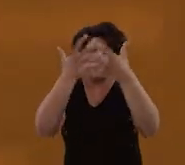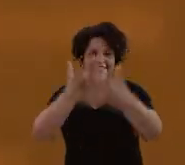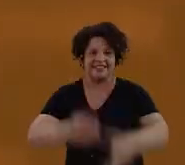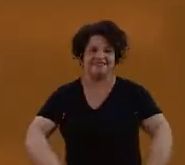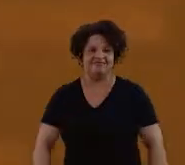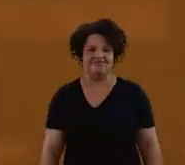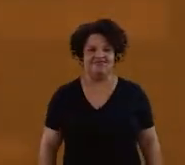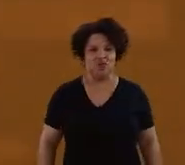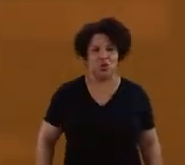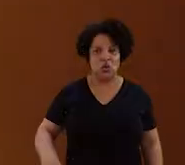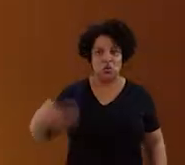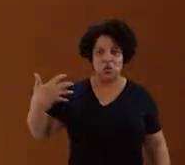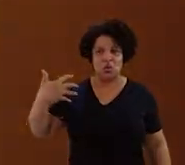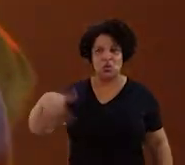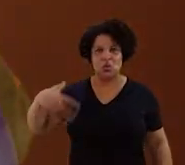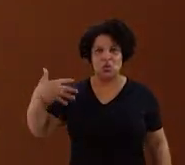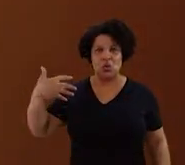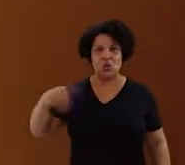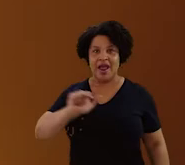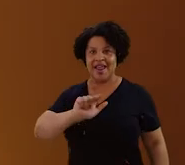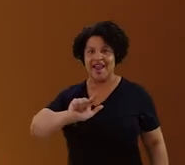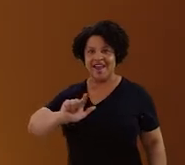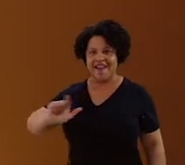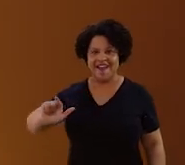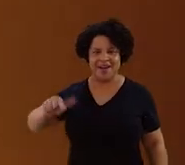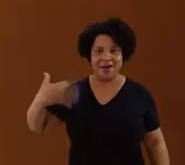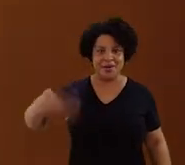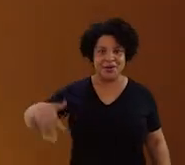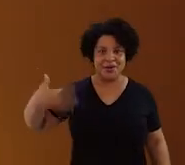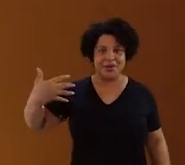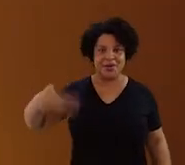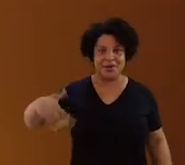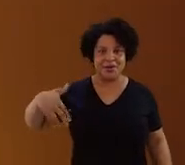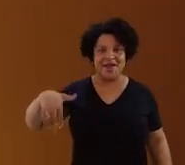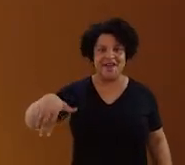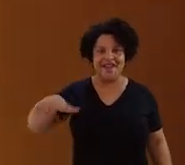Terror da Leste. Terror da Leste.